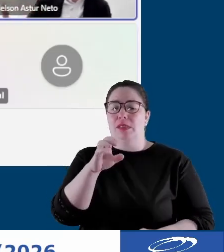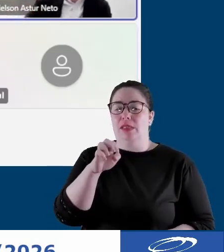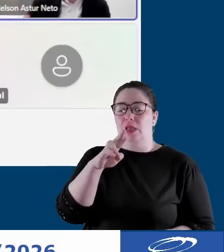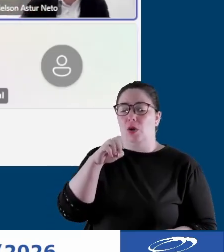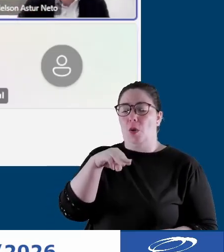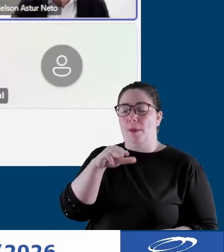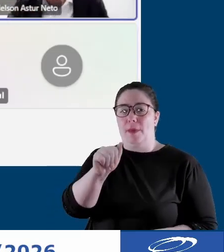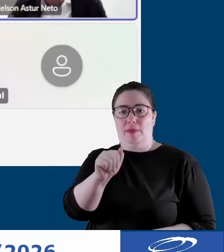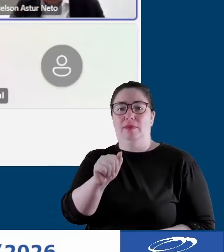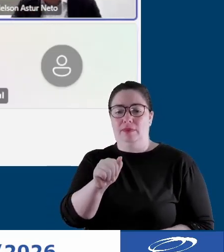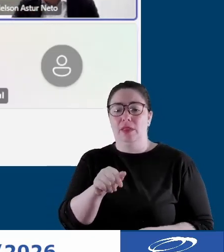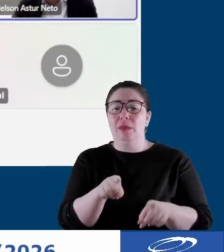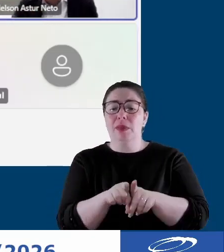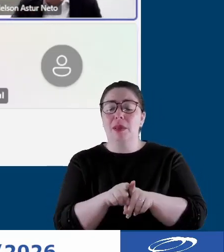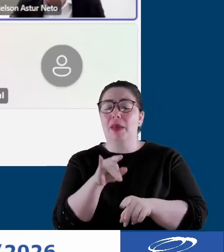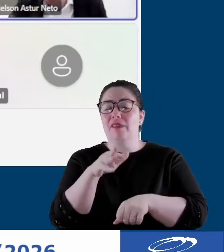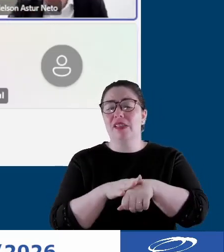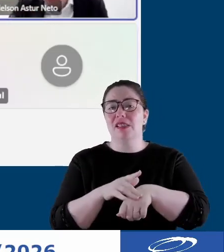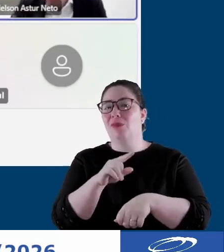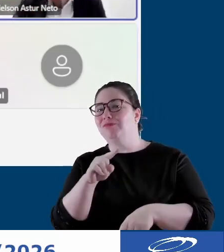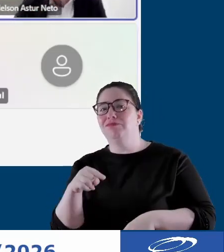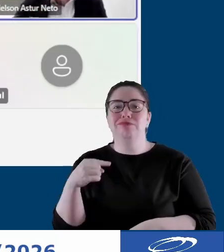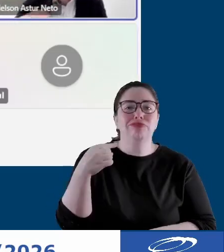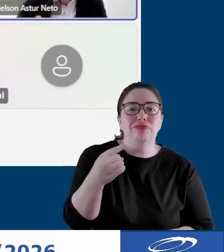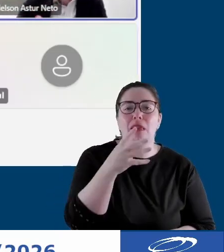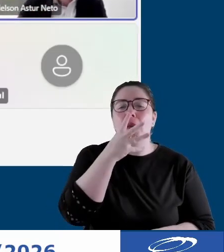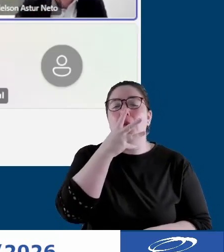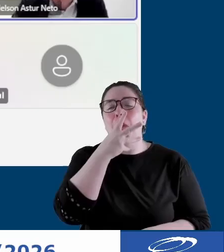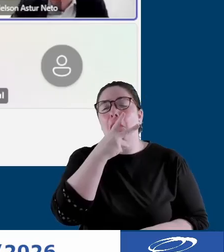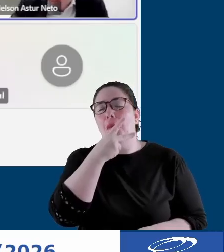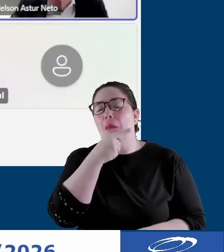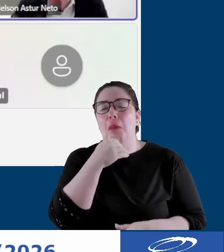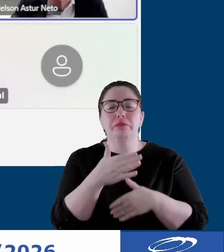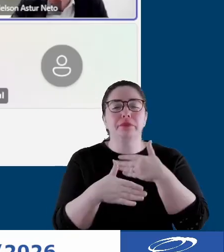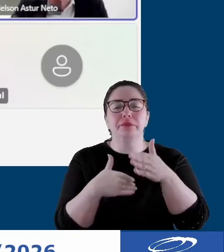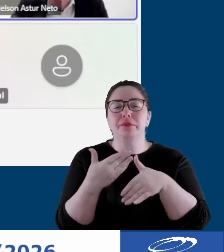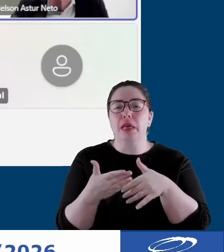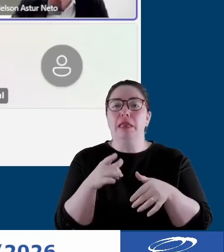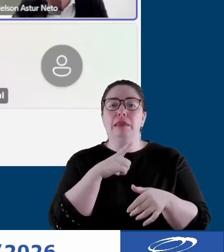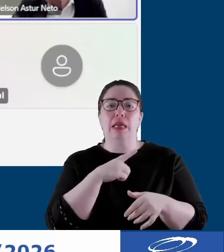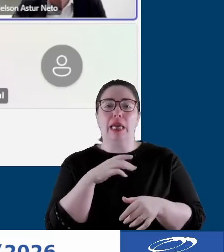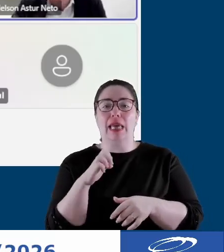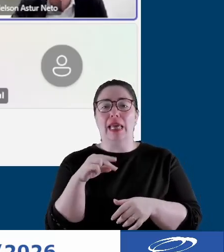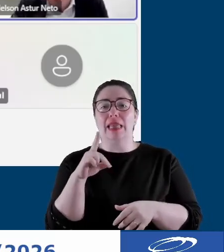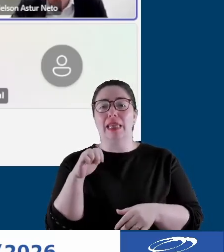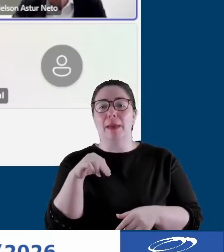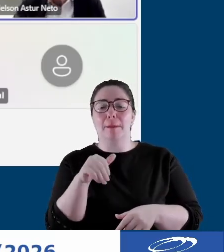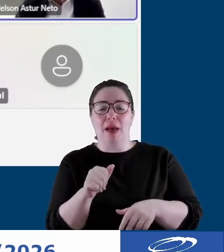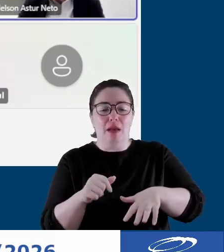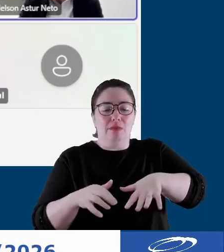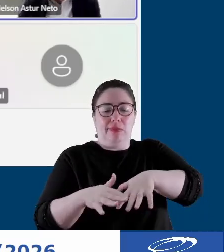se desenvolvem de uma forma muito mais lenta, com um pouco de edema no local, um pouco de dor, às vezes depois de 3